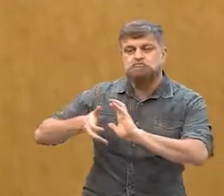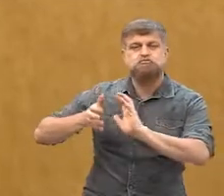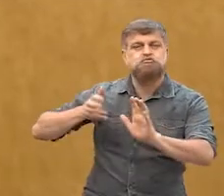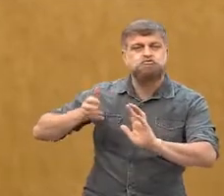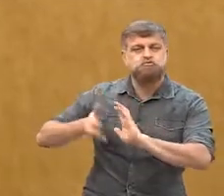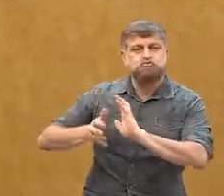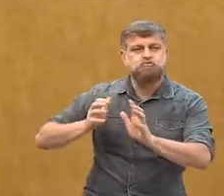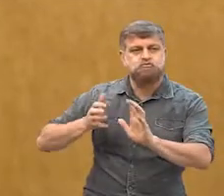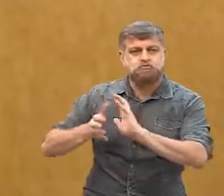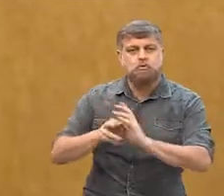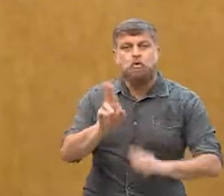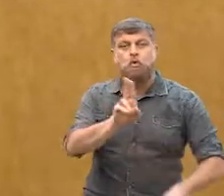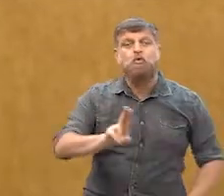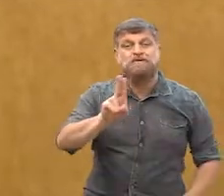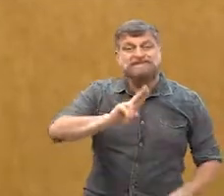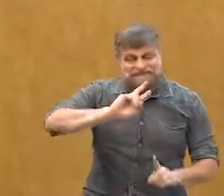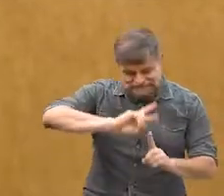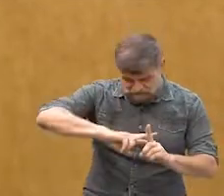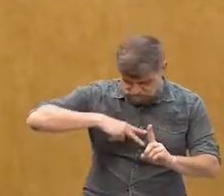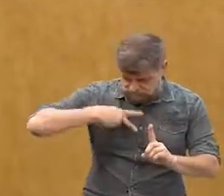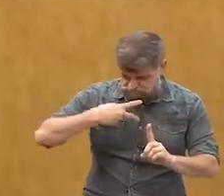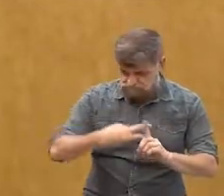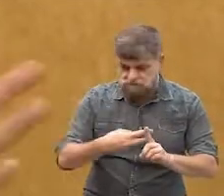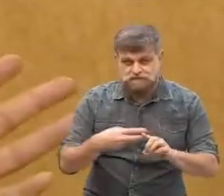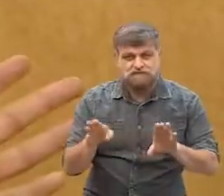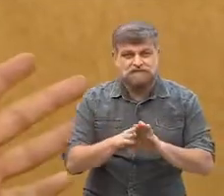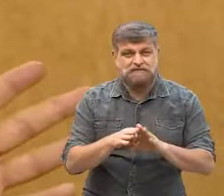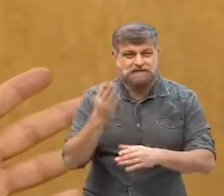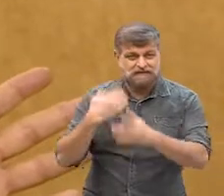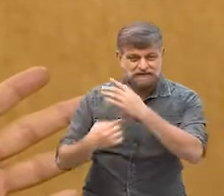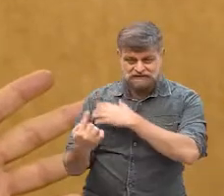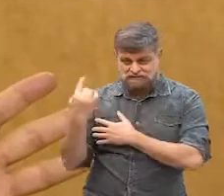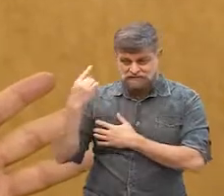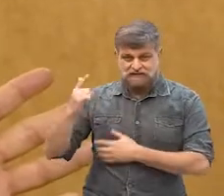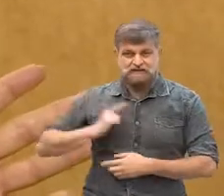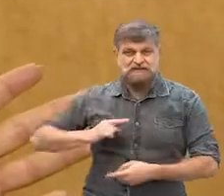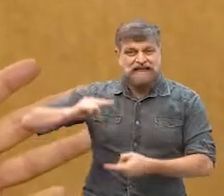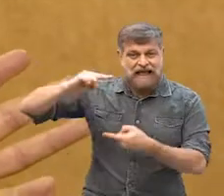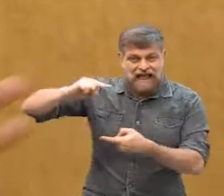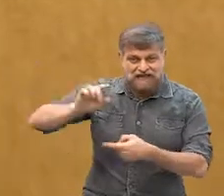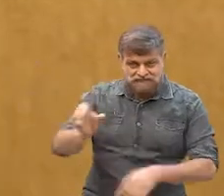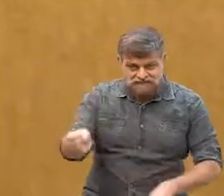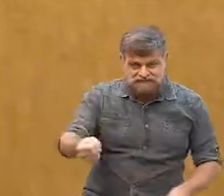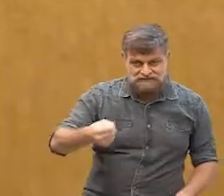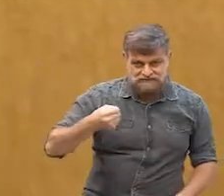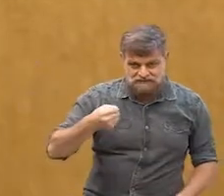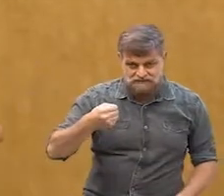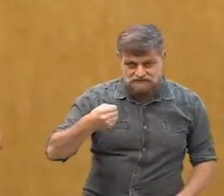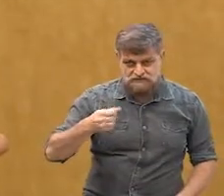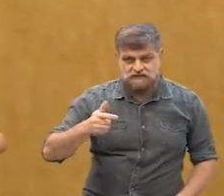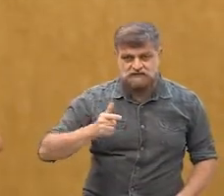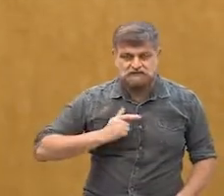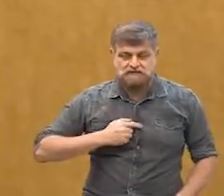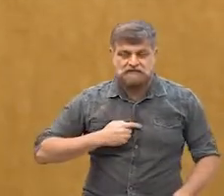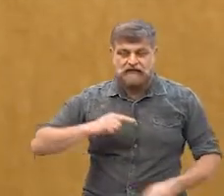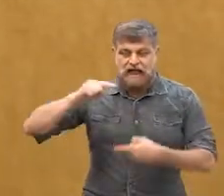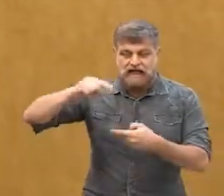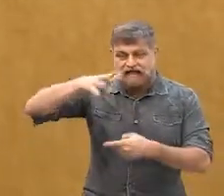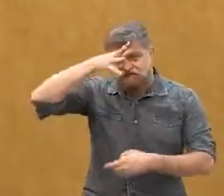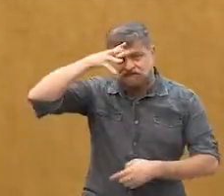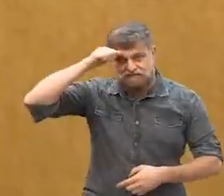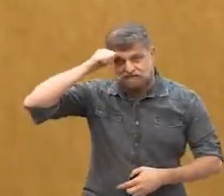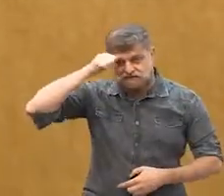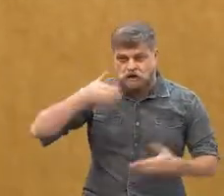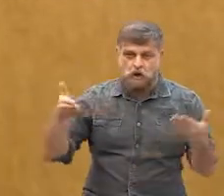embalagens reutilizáveis, como tinha antigamente as garrafas de cerveja, né, as garrafas de refrigerante, que